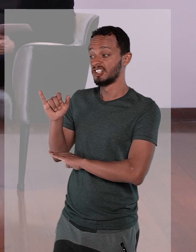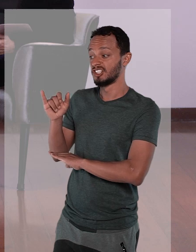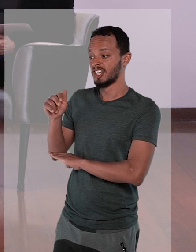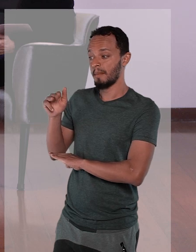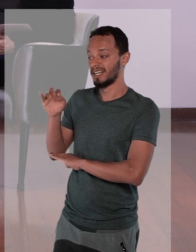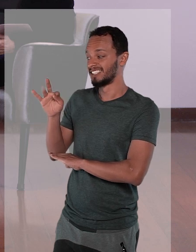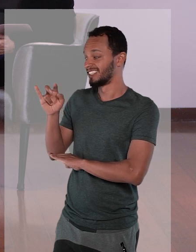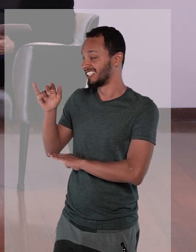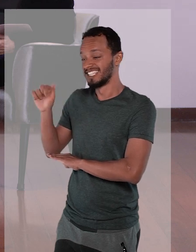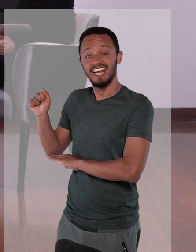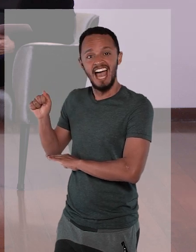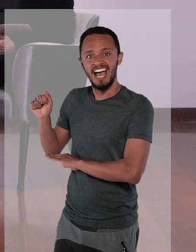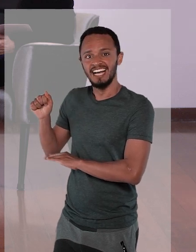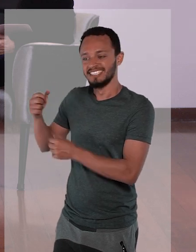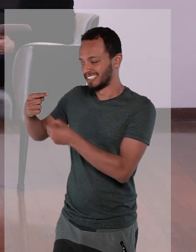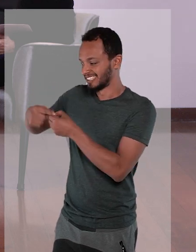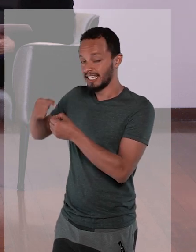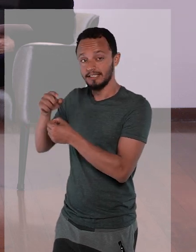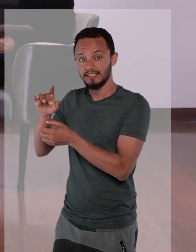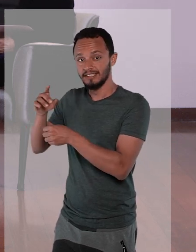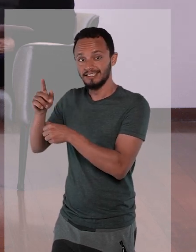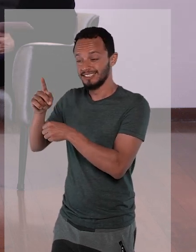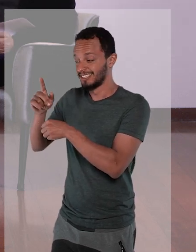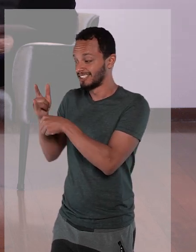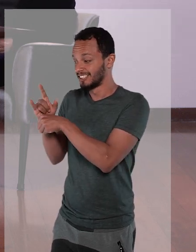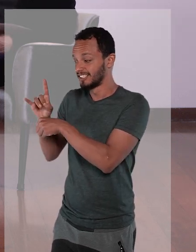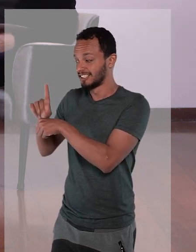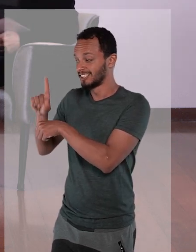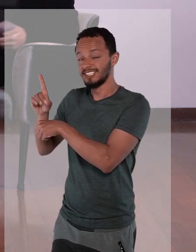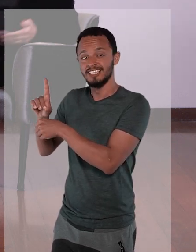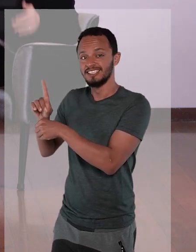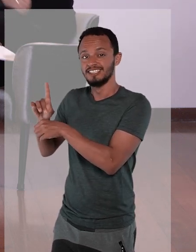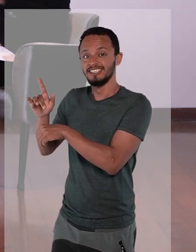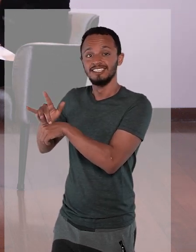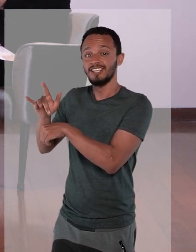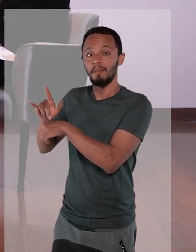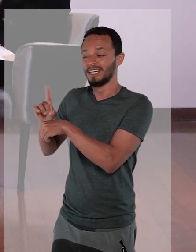Minas, né, Afonso? Então é isso. Obrigada.